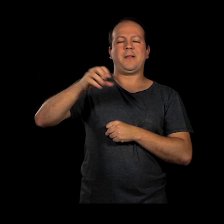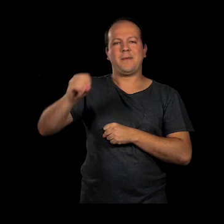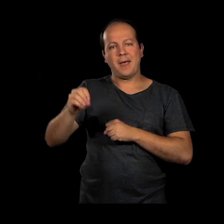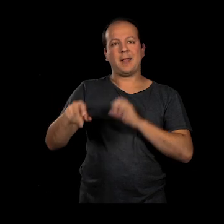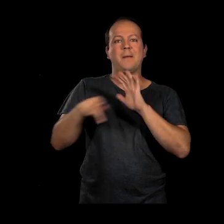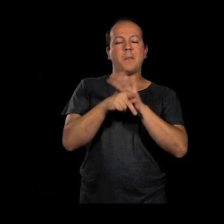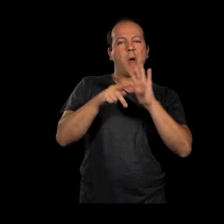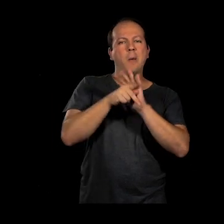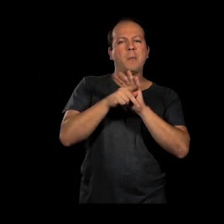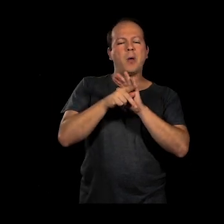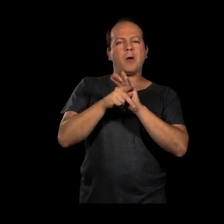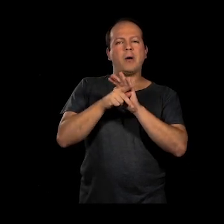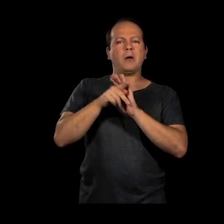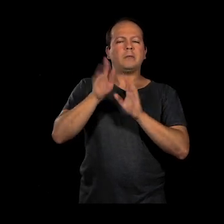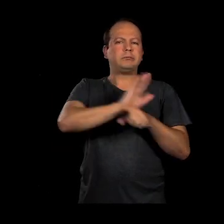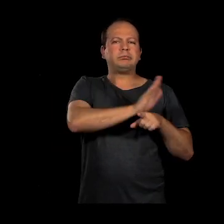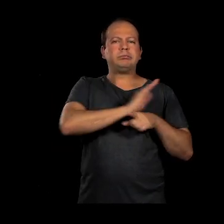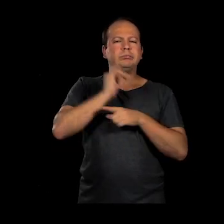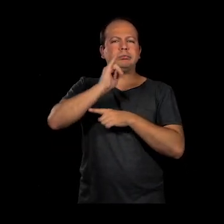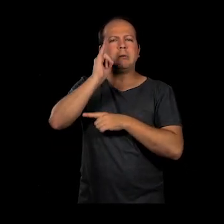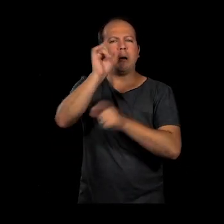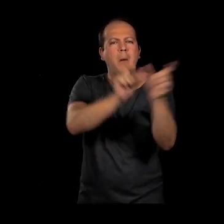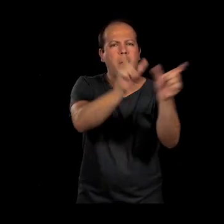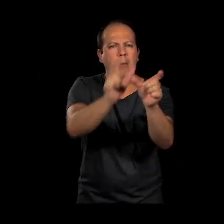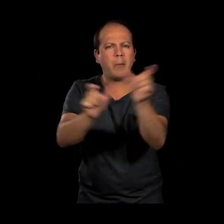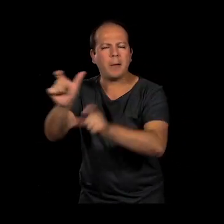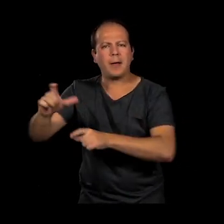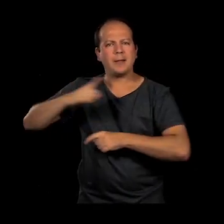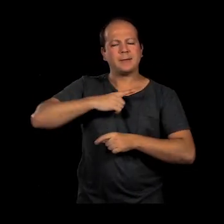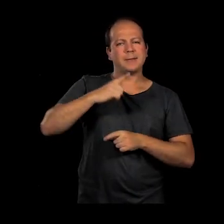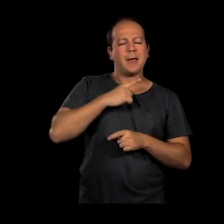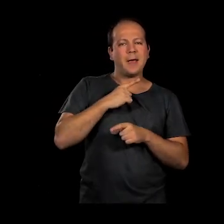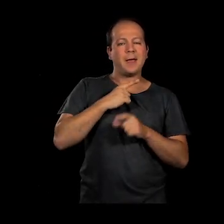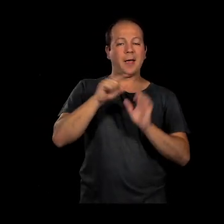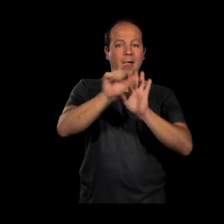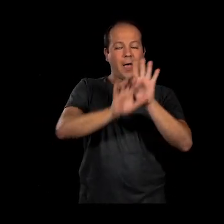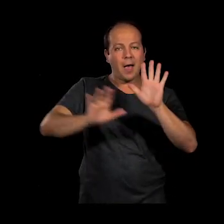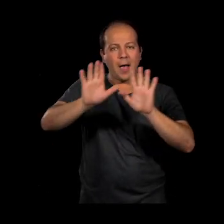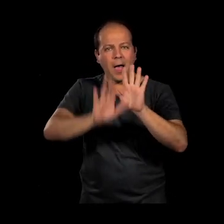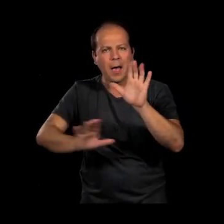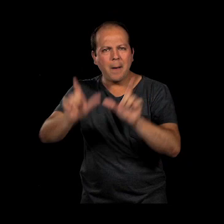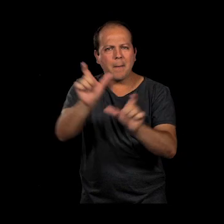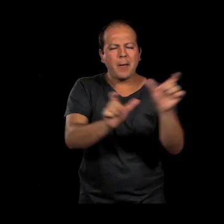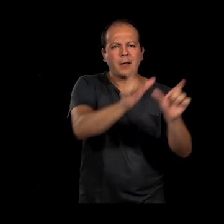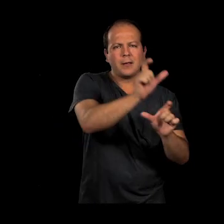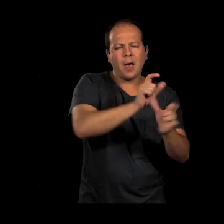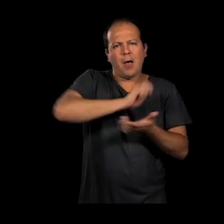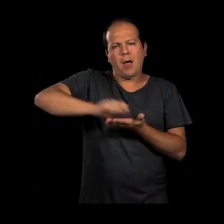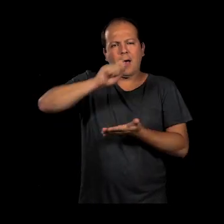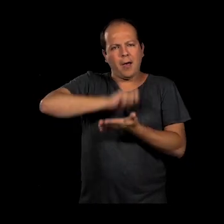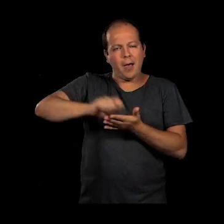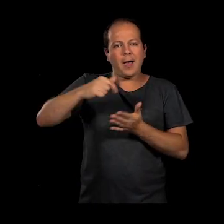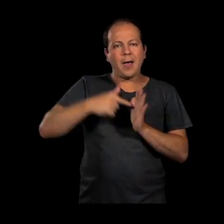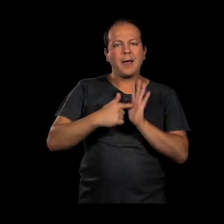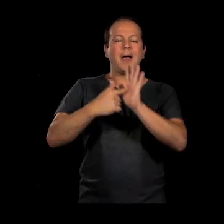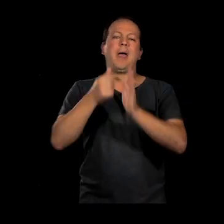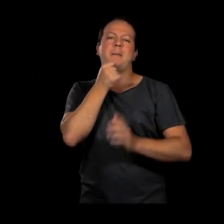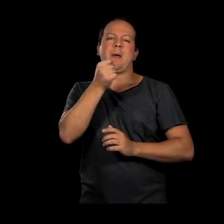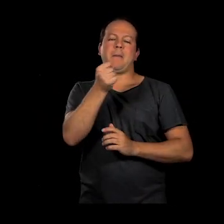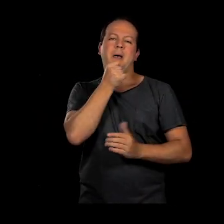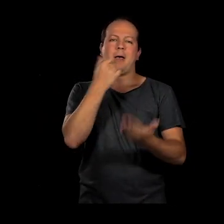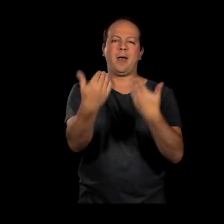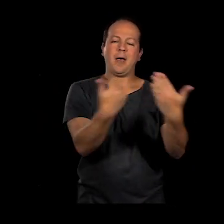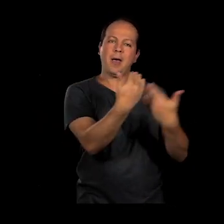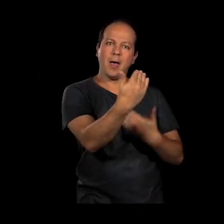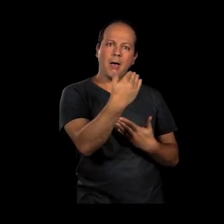um documentário com animação. Então os personagens seriam animados e os autores, né, seriam entrevistados.